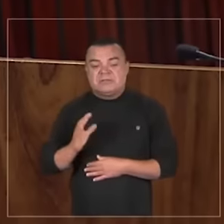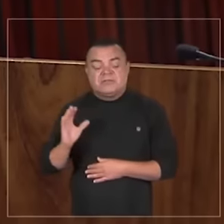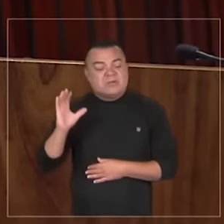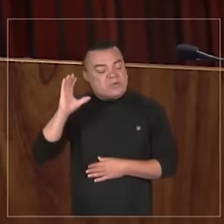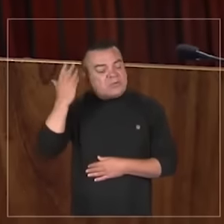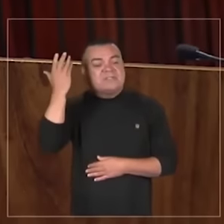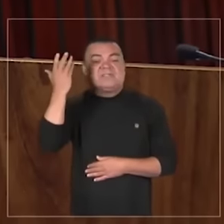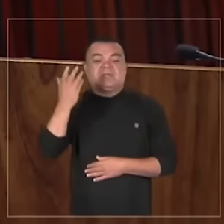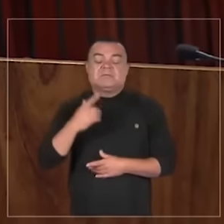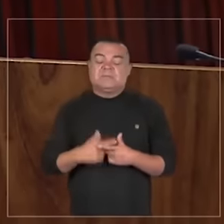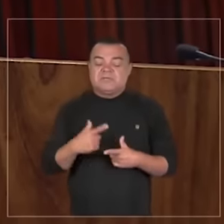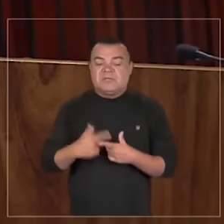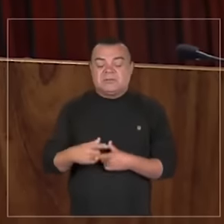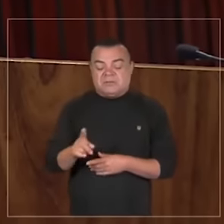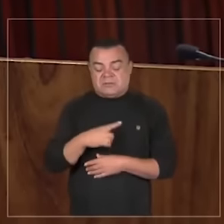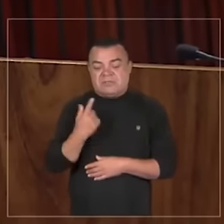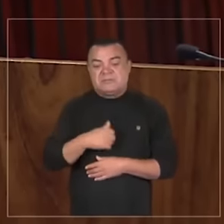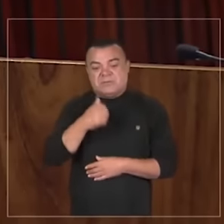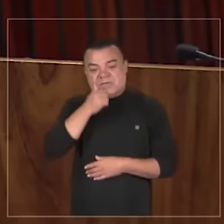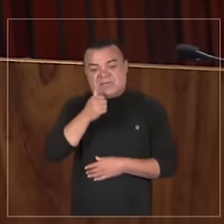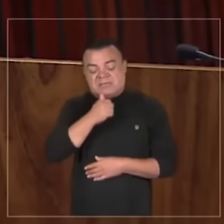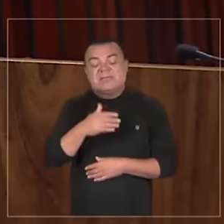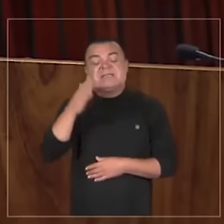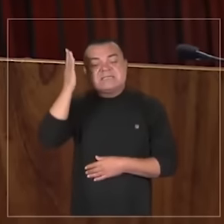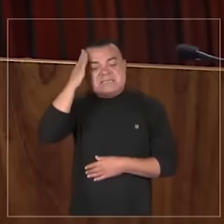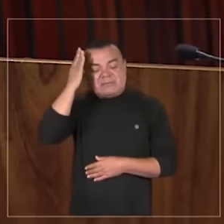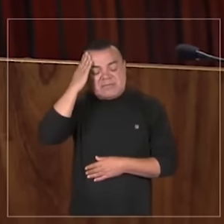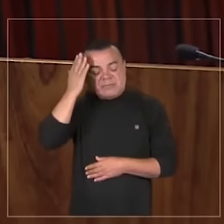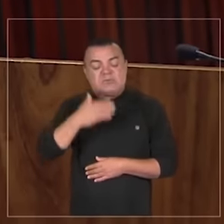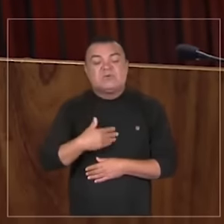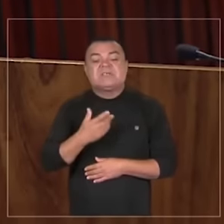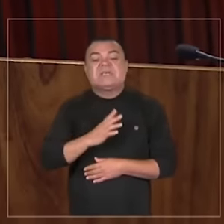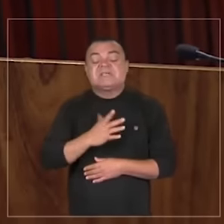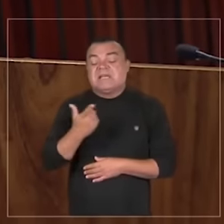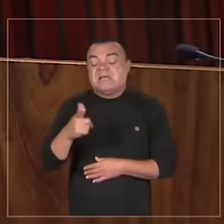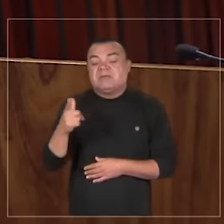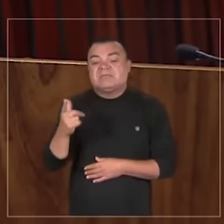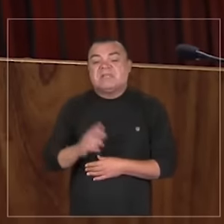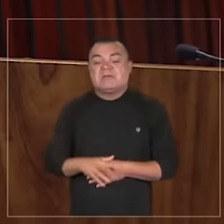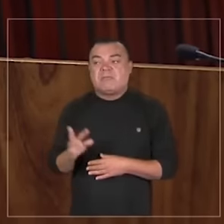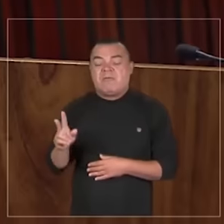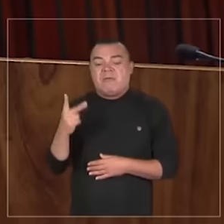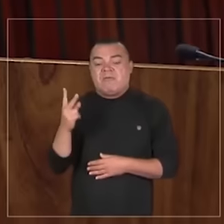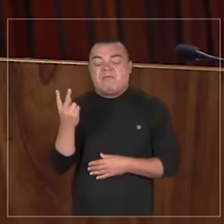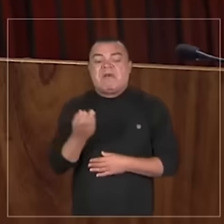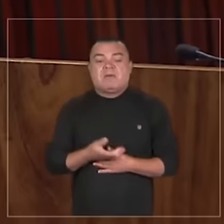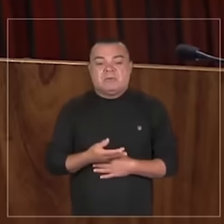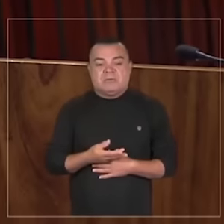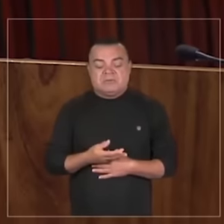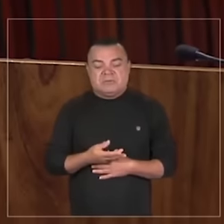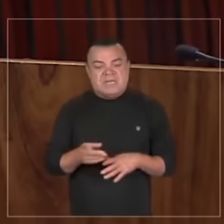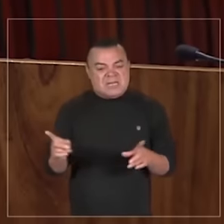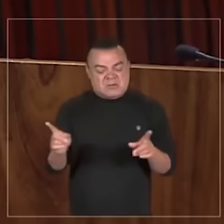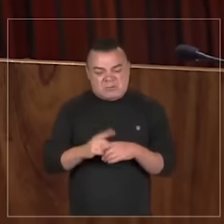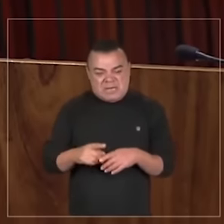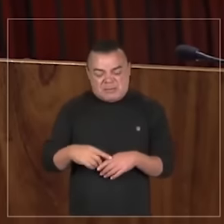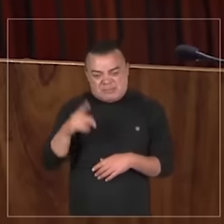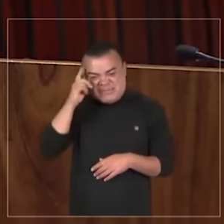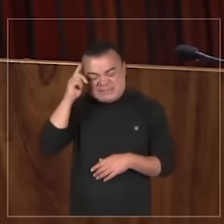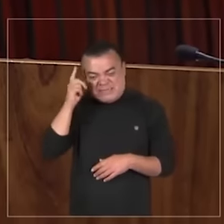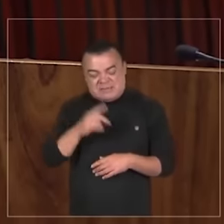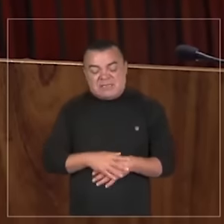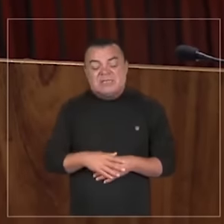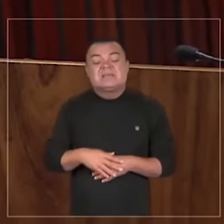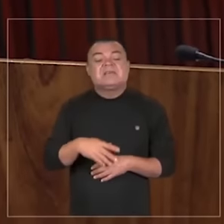sabemos exatamente o que é ser tratado em desvalor. Não é desvalorizando e achando que mulheres são coitadas, porque coitadas